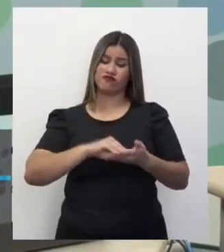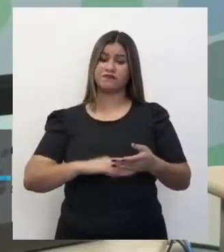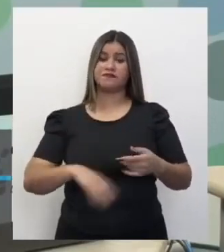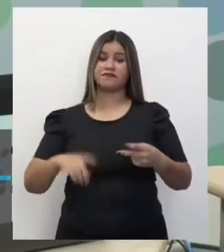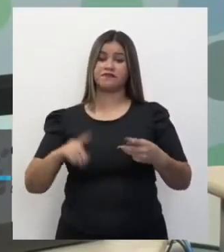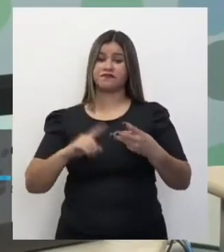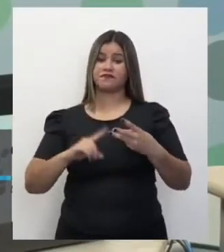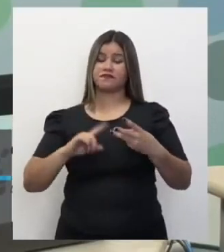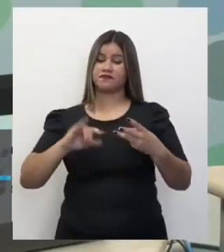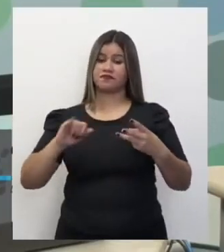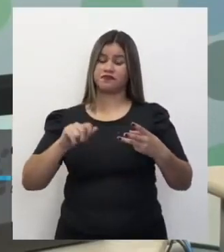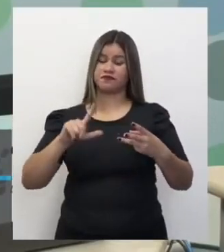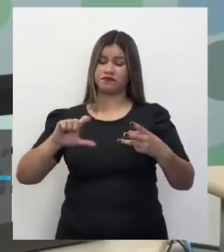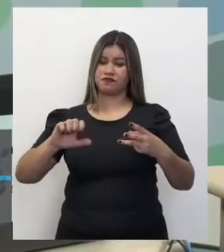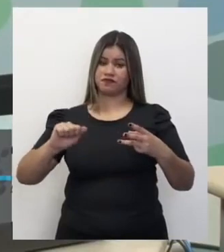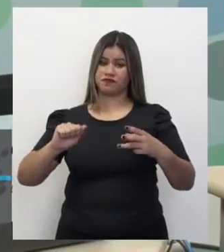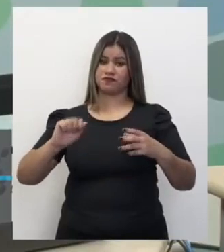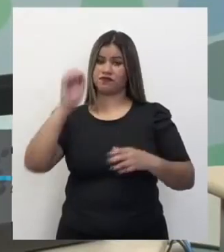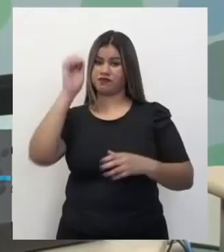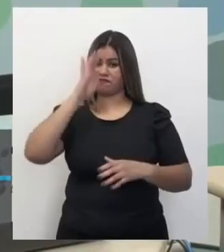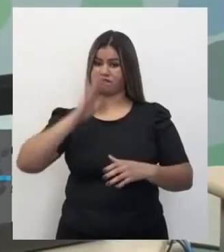desigualdade no Brasil cresce.